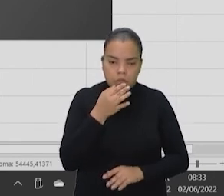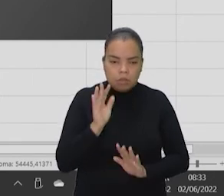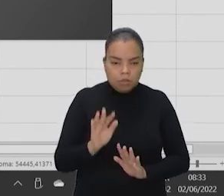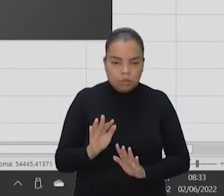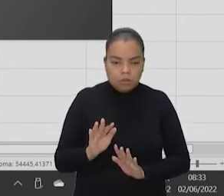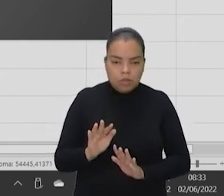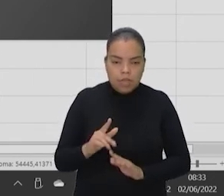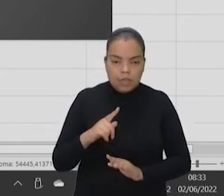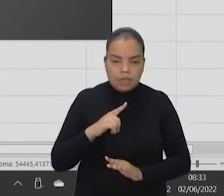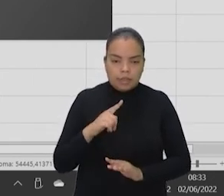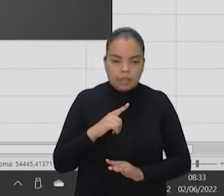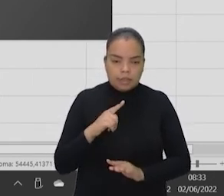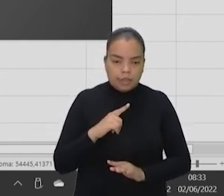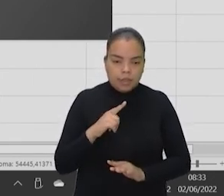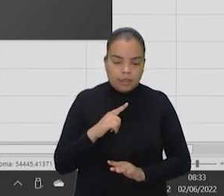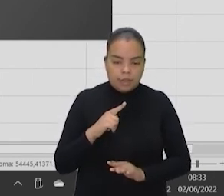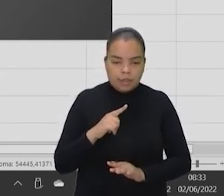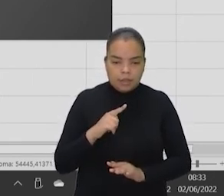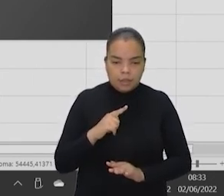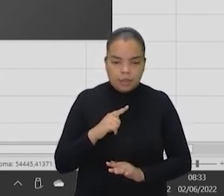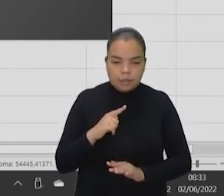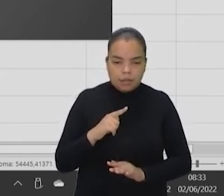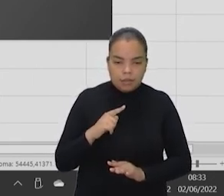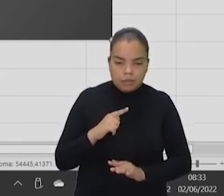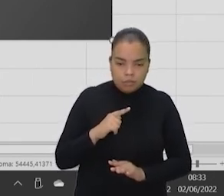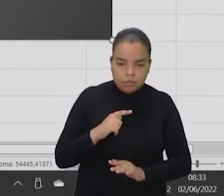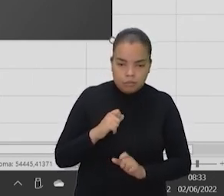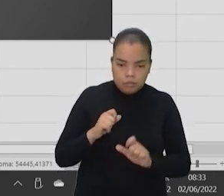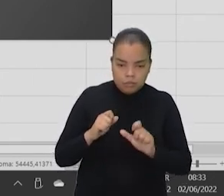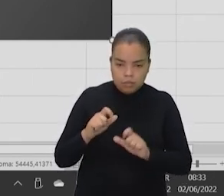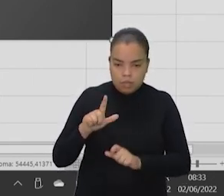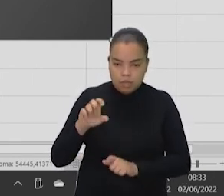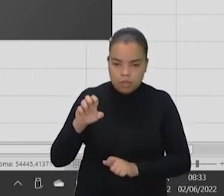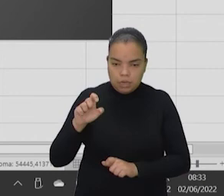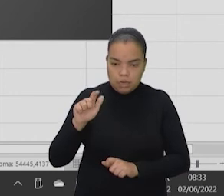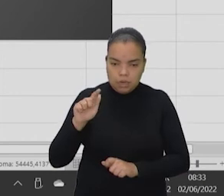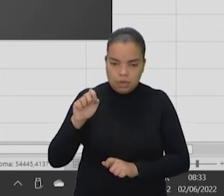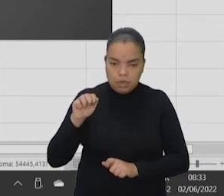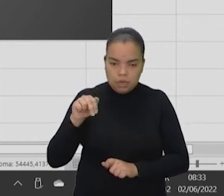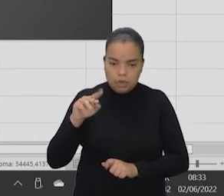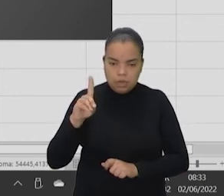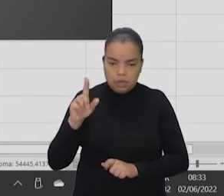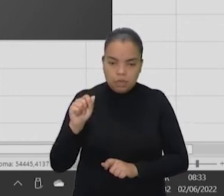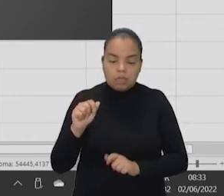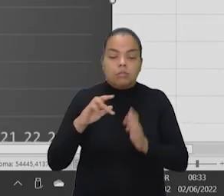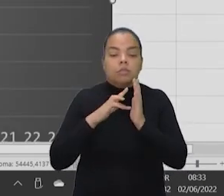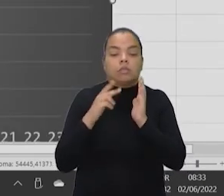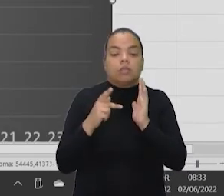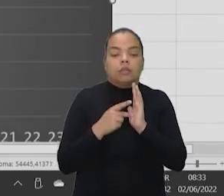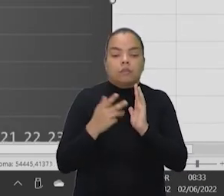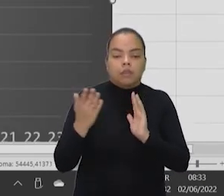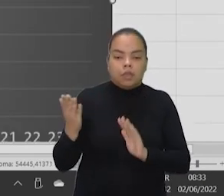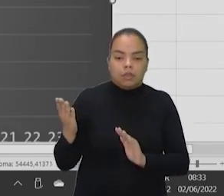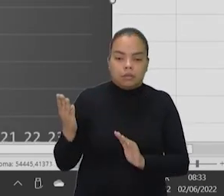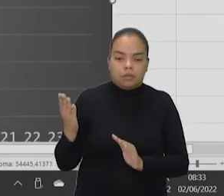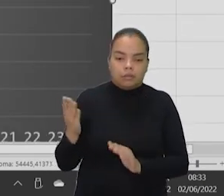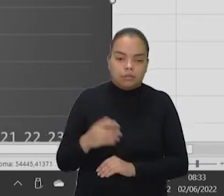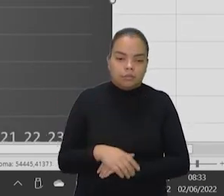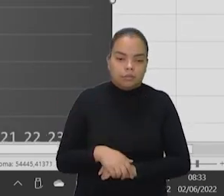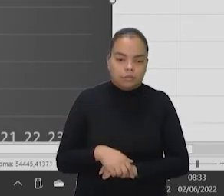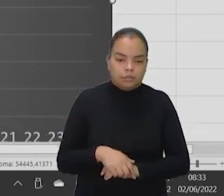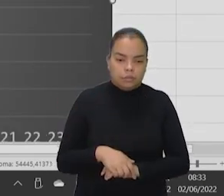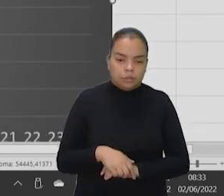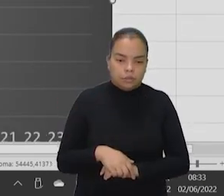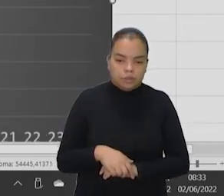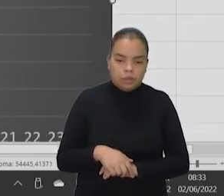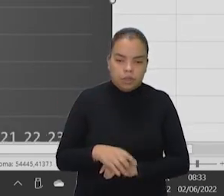uma legenda. O azul vai ser o composto e o laranjinha, a linha laranja vai ser o juros simples. Então, se você